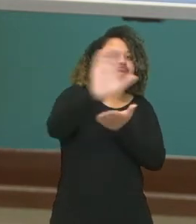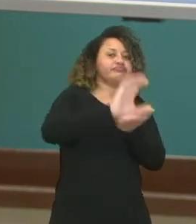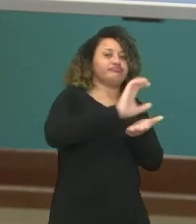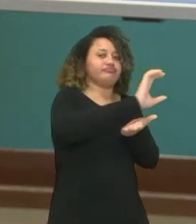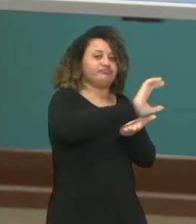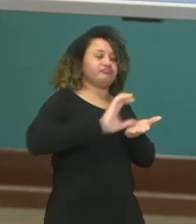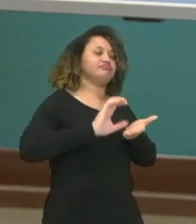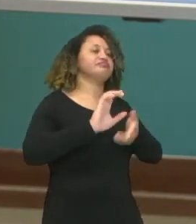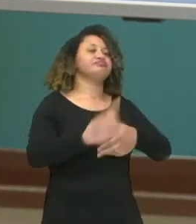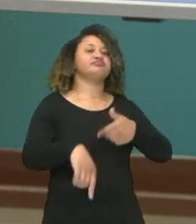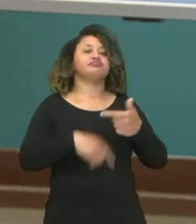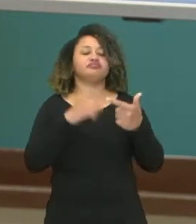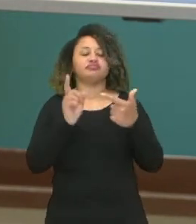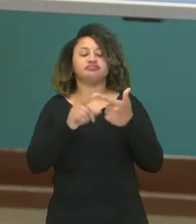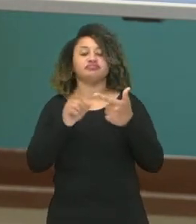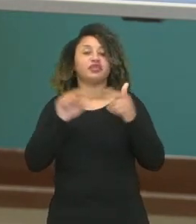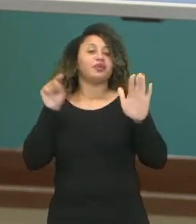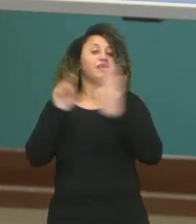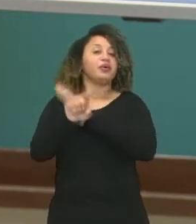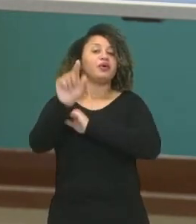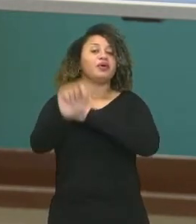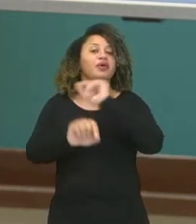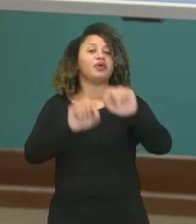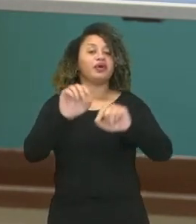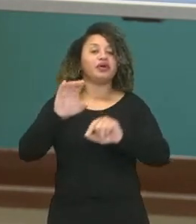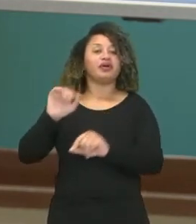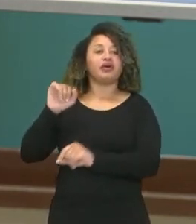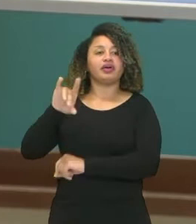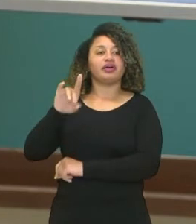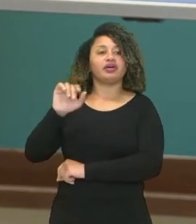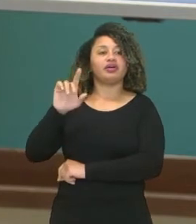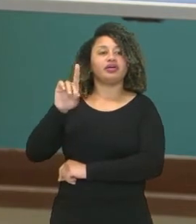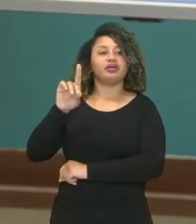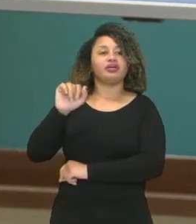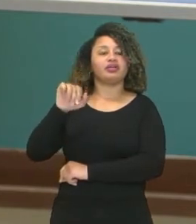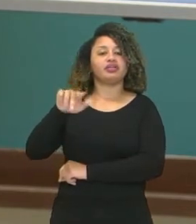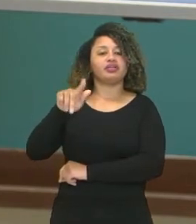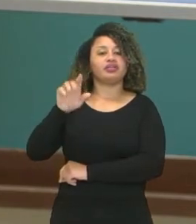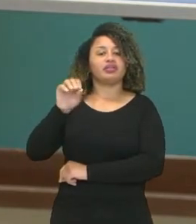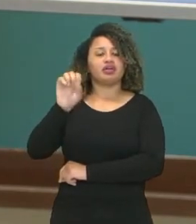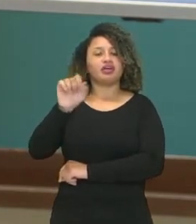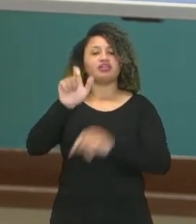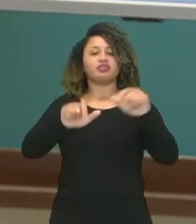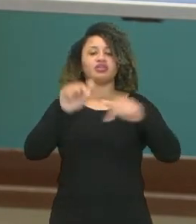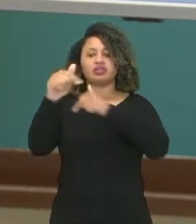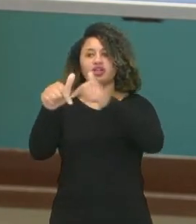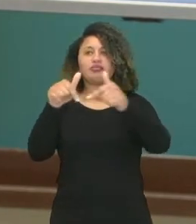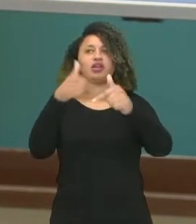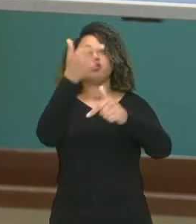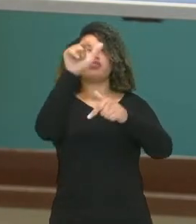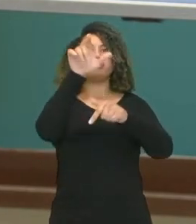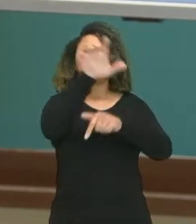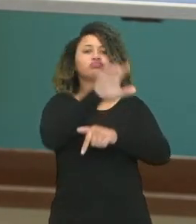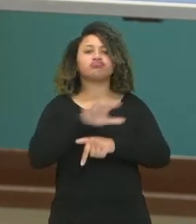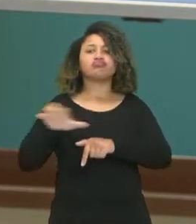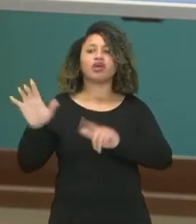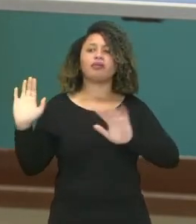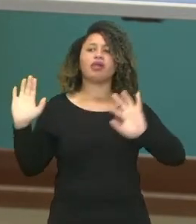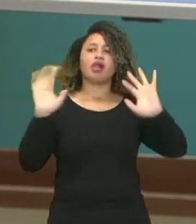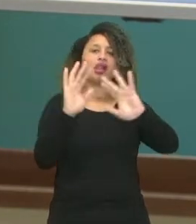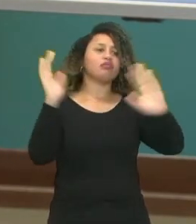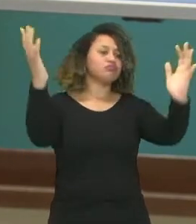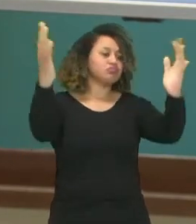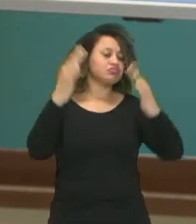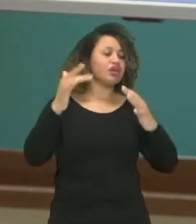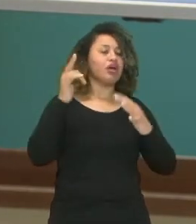Segunda questão, sobre os candangos, eram os trabalhadores que vinham de diferentes regiões do país para ajudar na construção